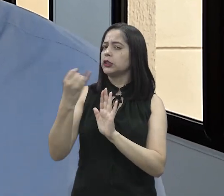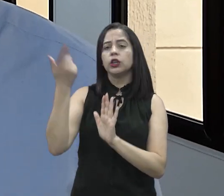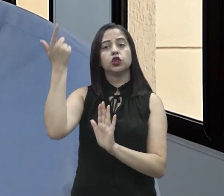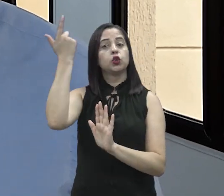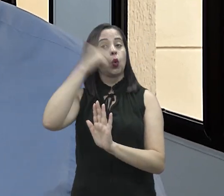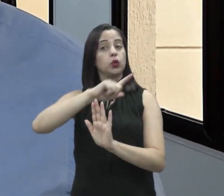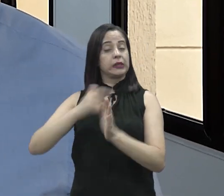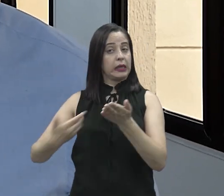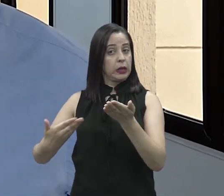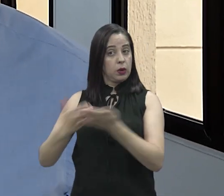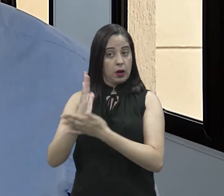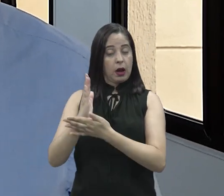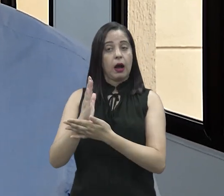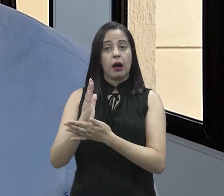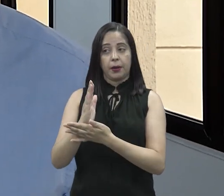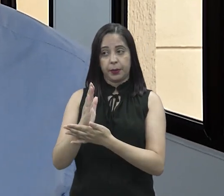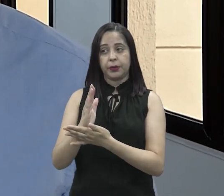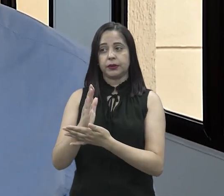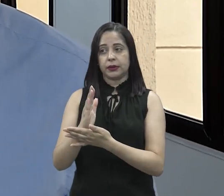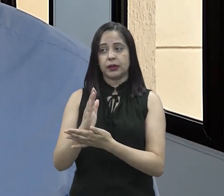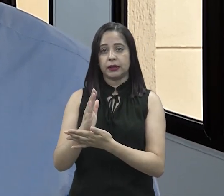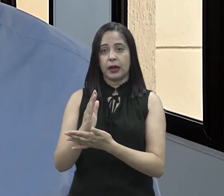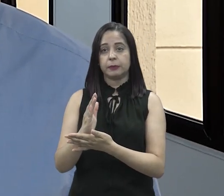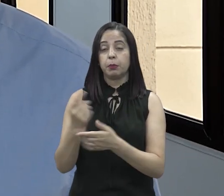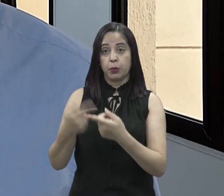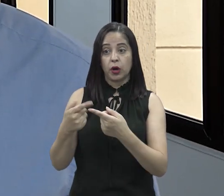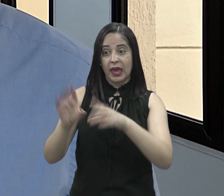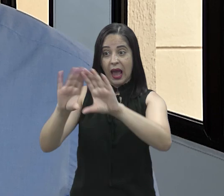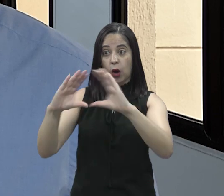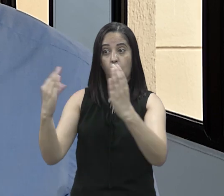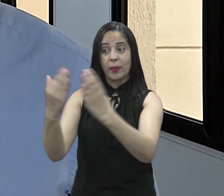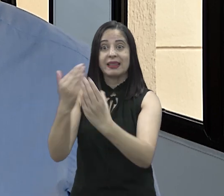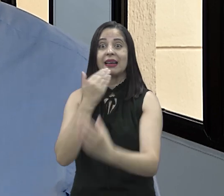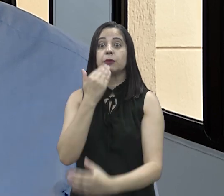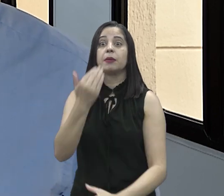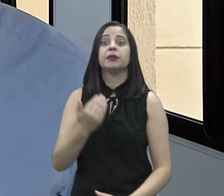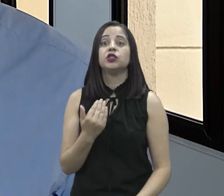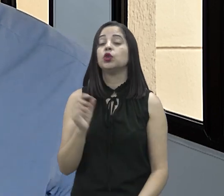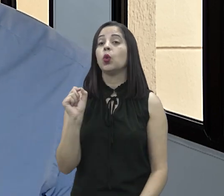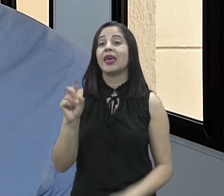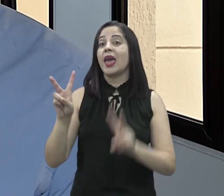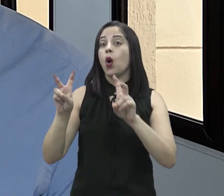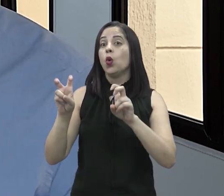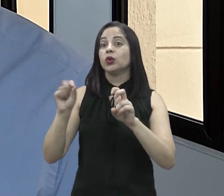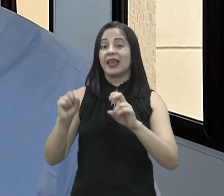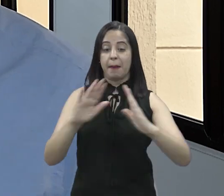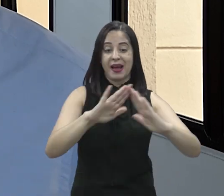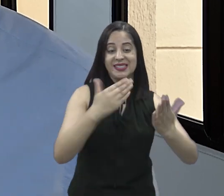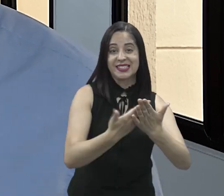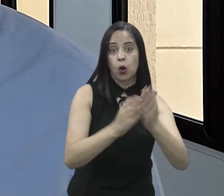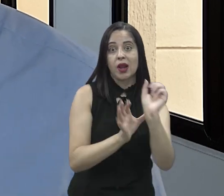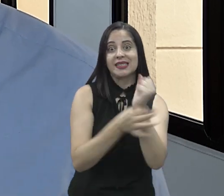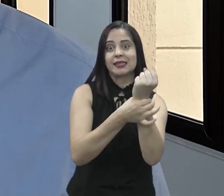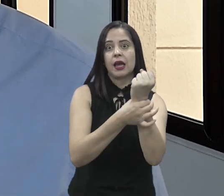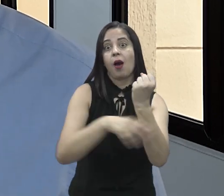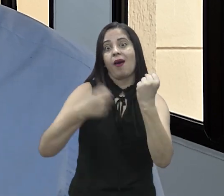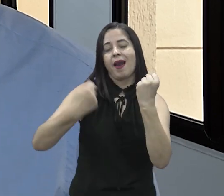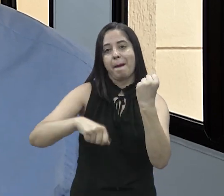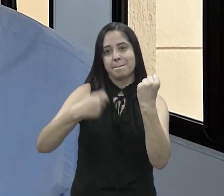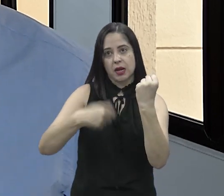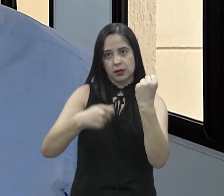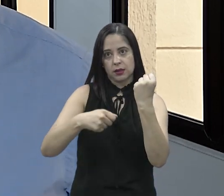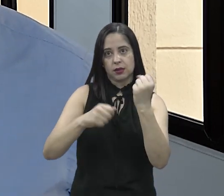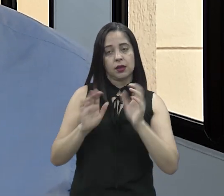que era quando a gente aprovou um anseio da comunidade, é com relação às nossas crianças, a segurança nas escolas. Não